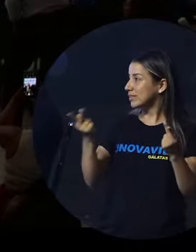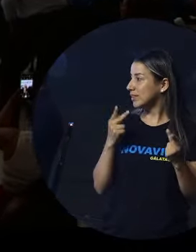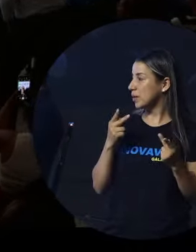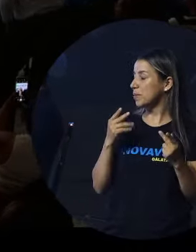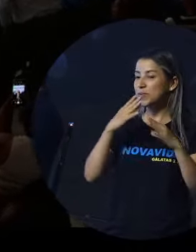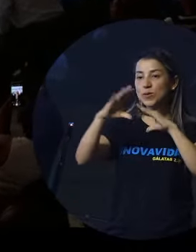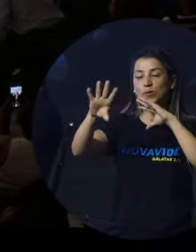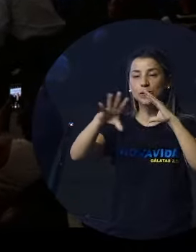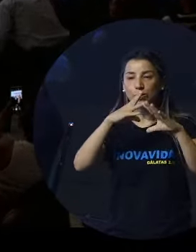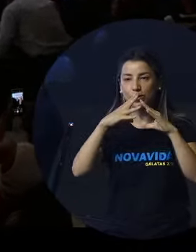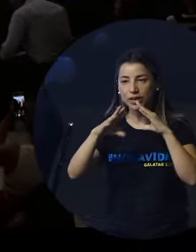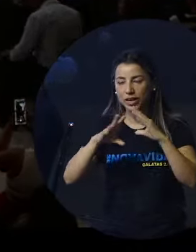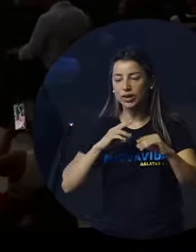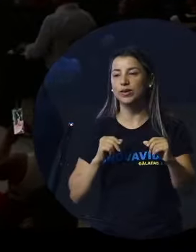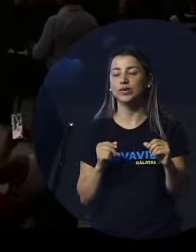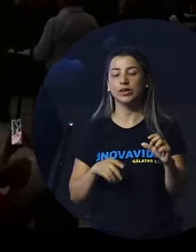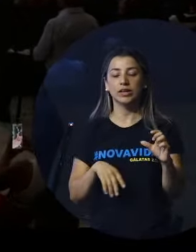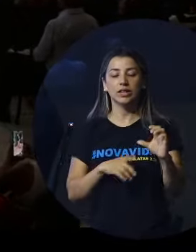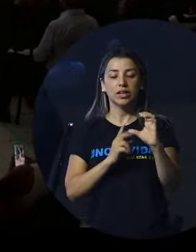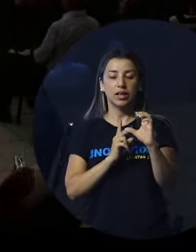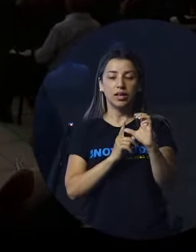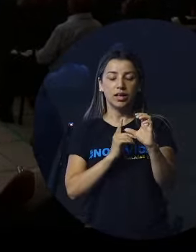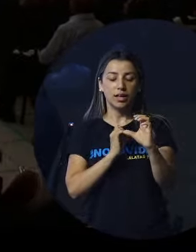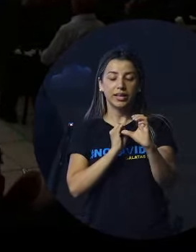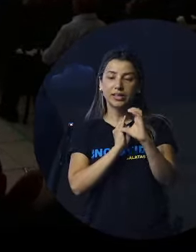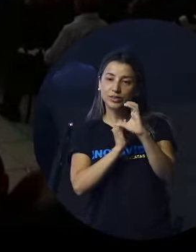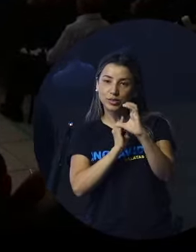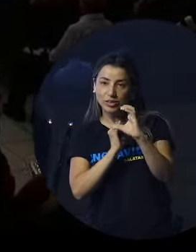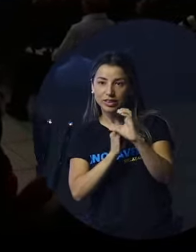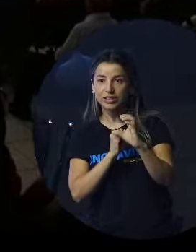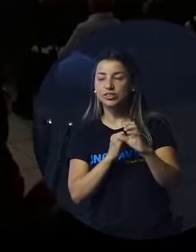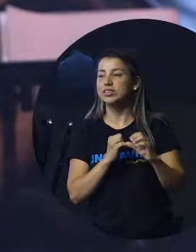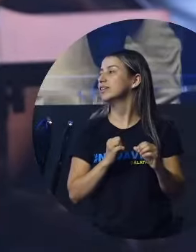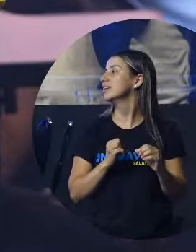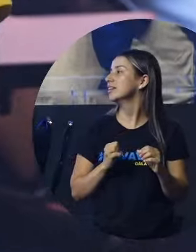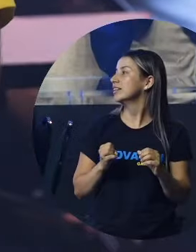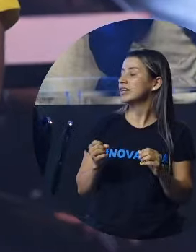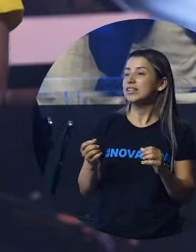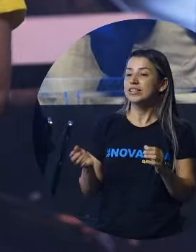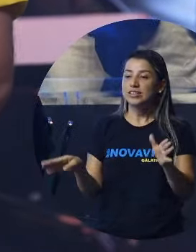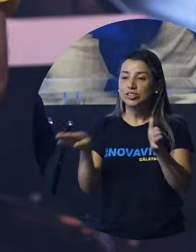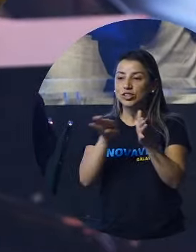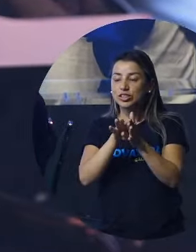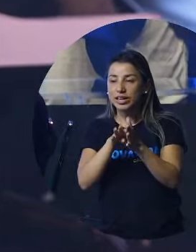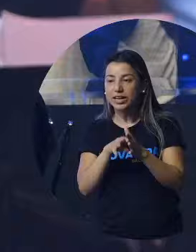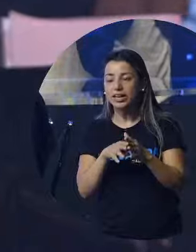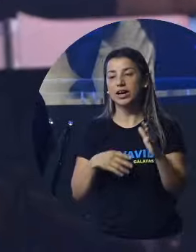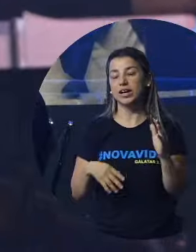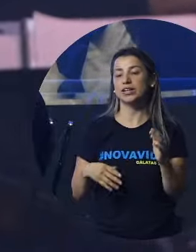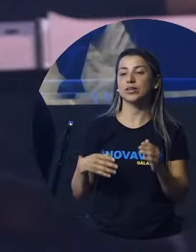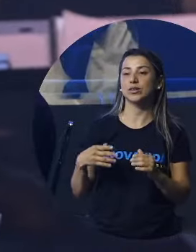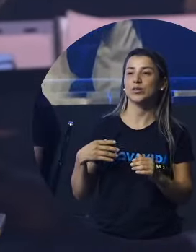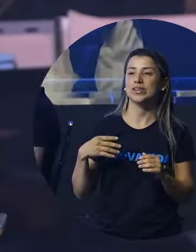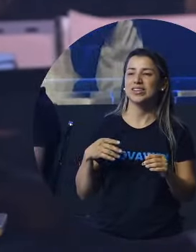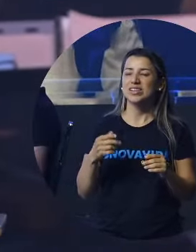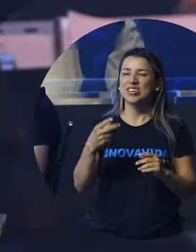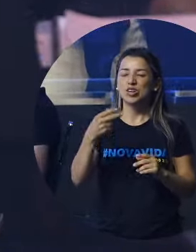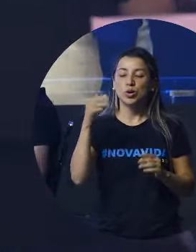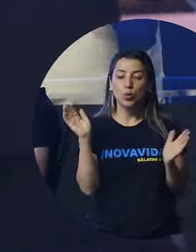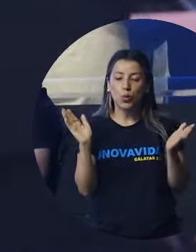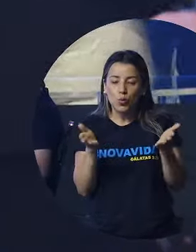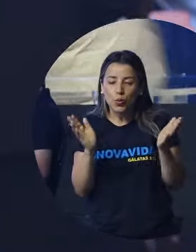32 vozes que chegaram ontem para juntos celebrarmos. Nesta noite teremos 52 batismos